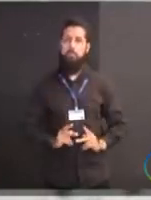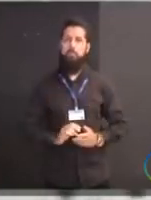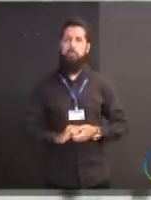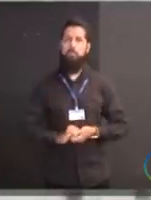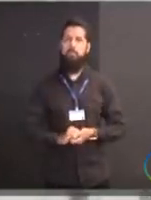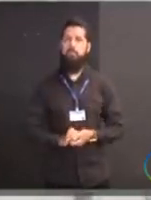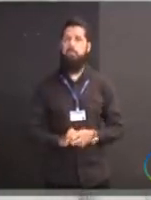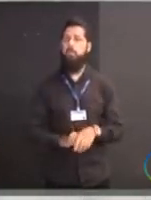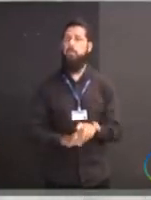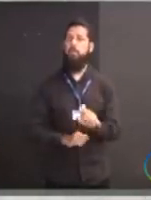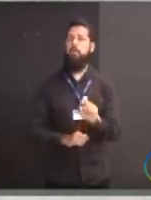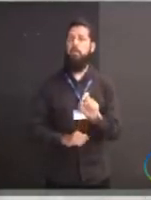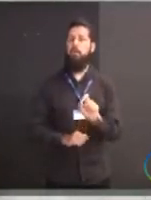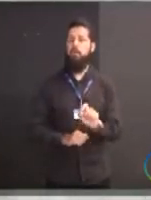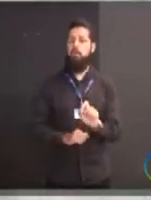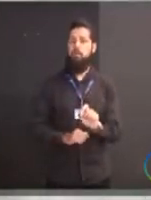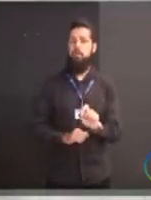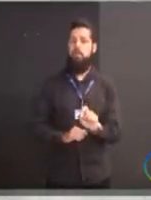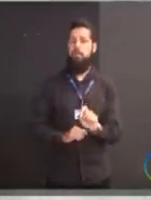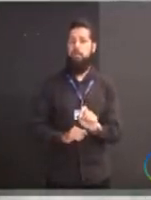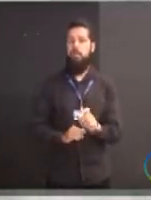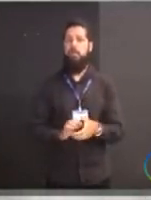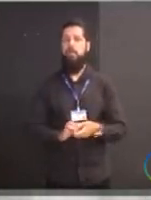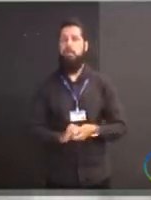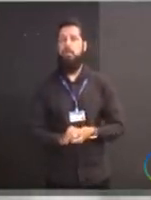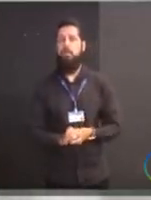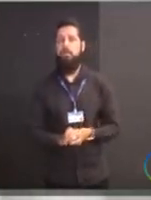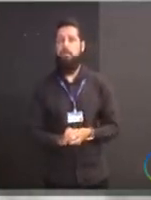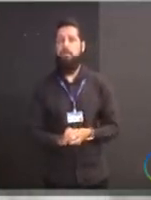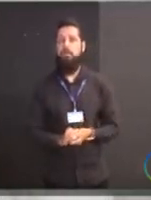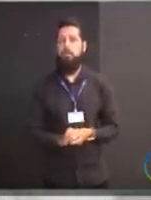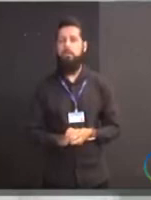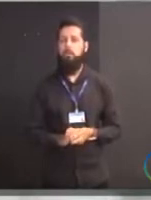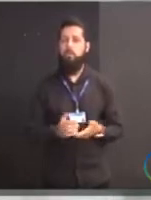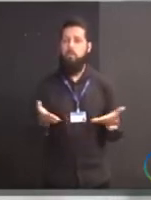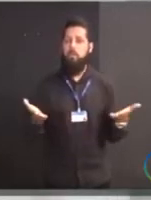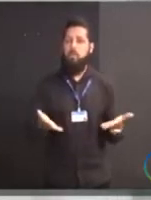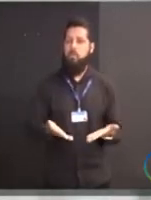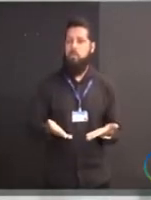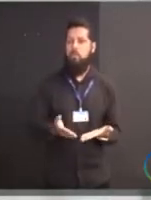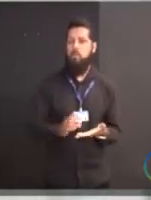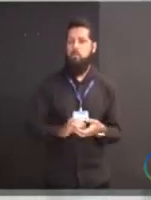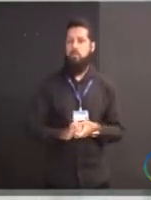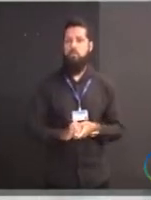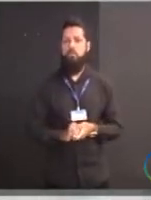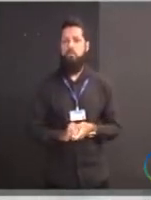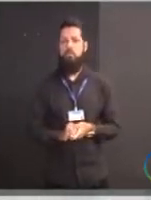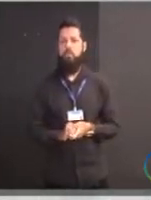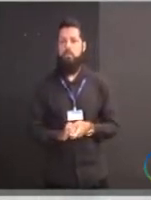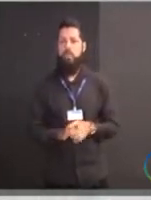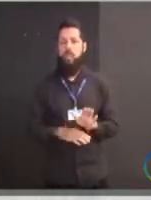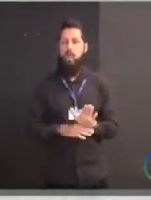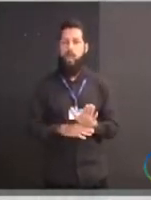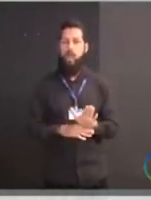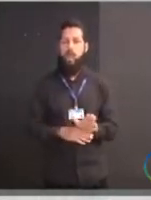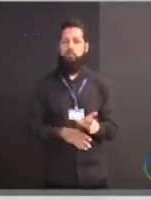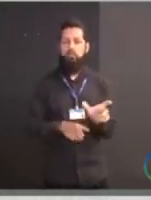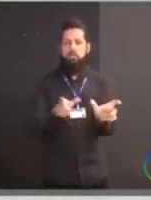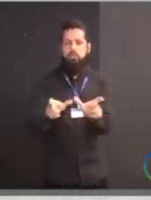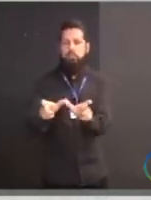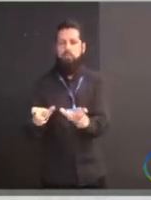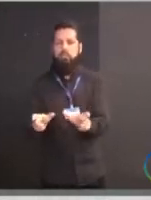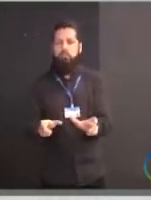O crescimento da população terrena, que hoje assusta tanta gente, pode constituir